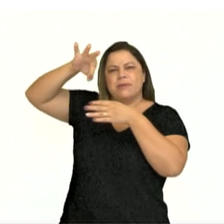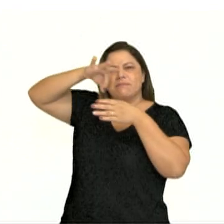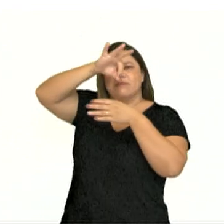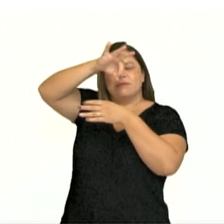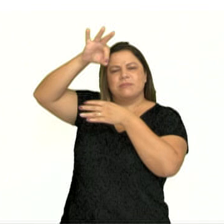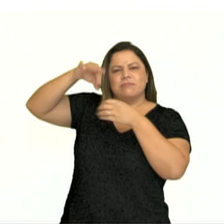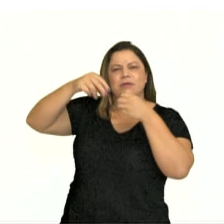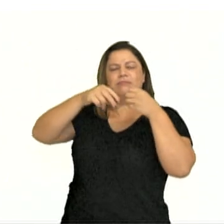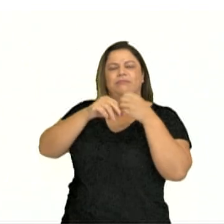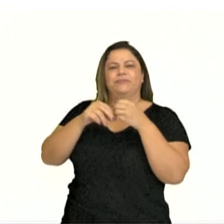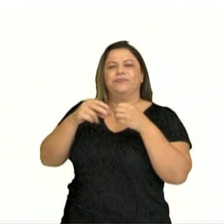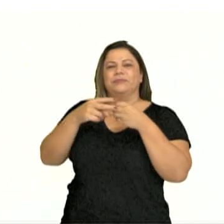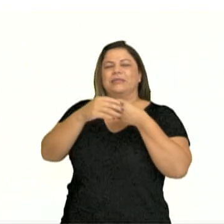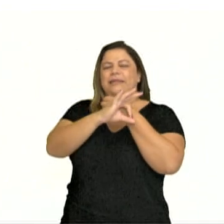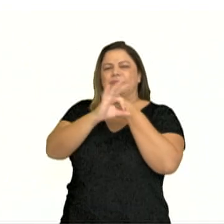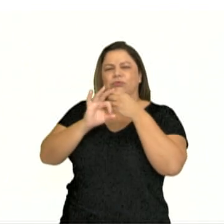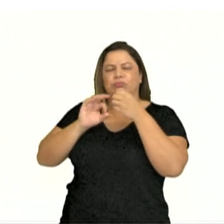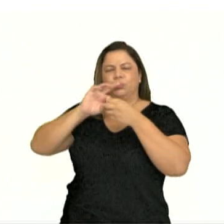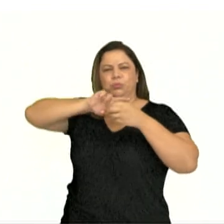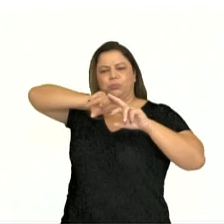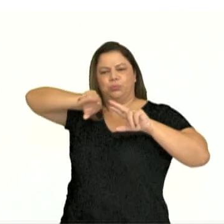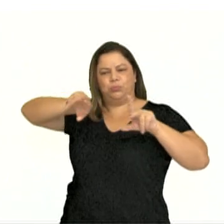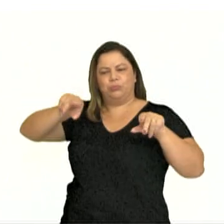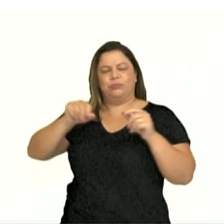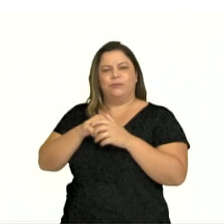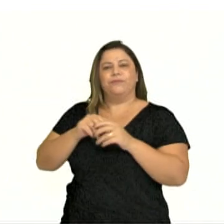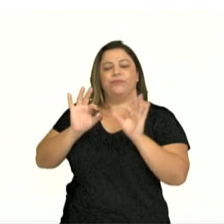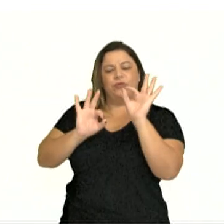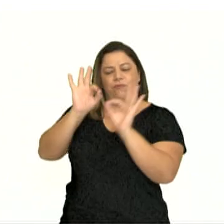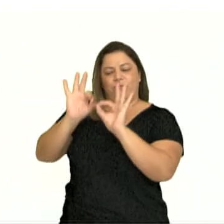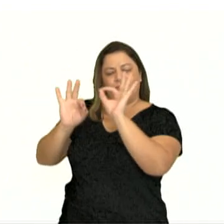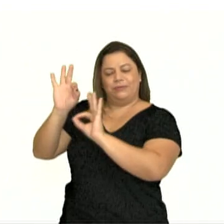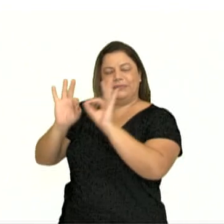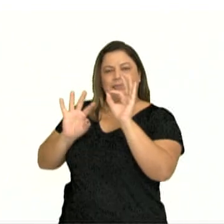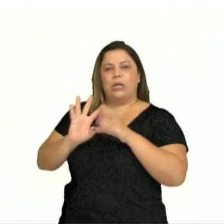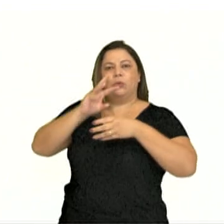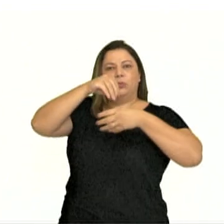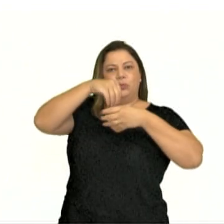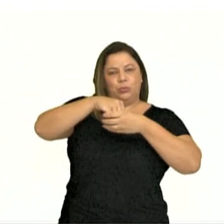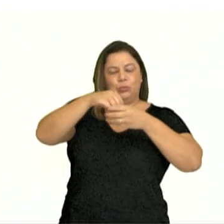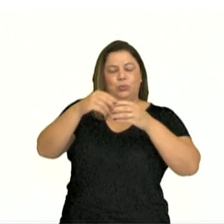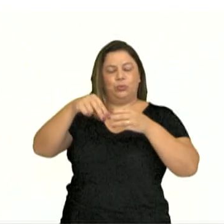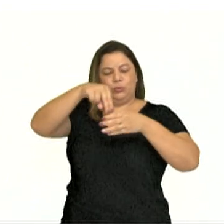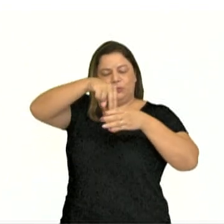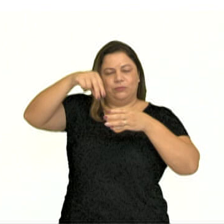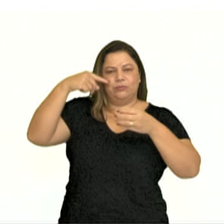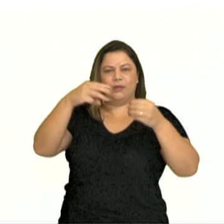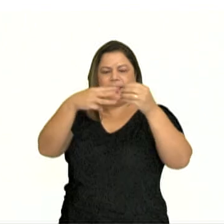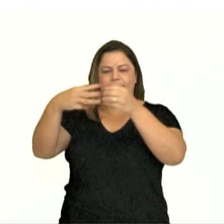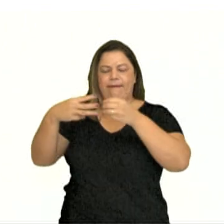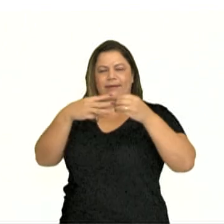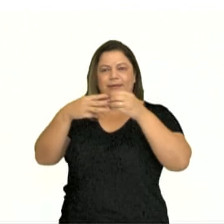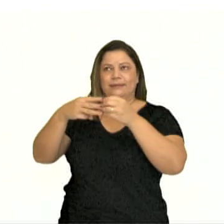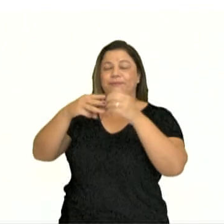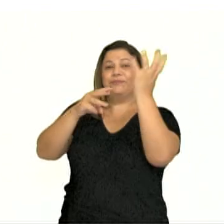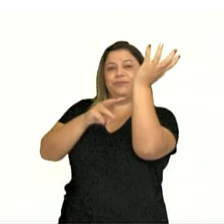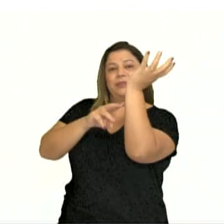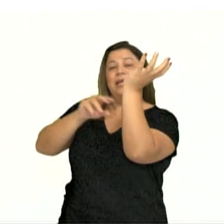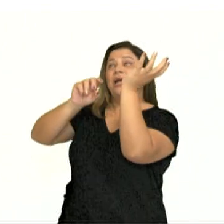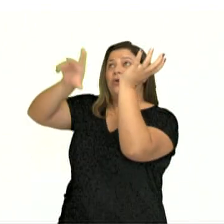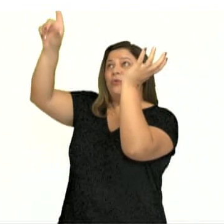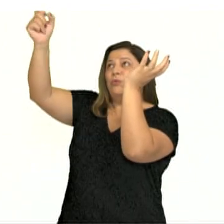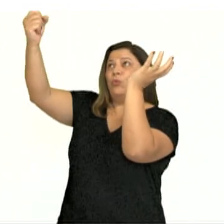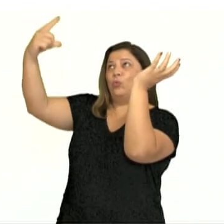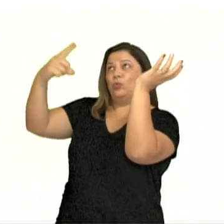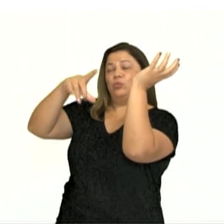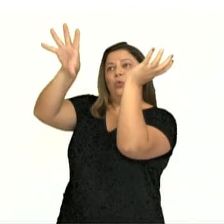chamado clorofila, que vão fazer todo um processo no interior dessa organela da fotossíntese, da conversão da